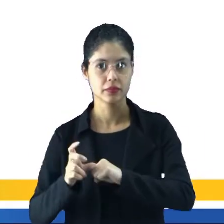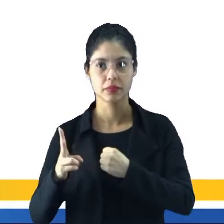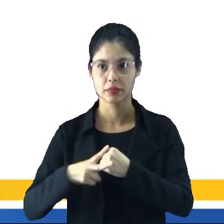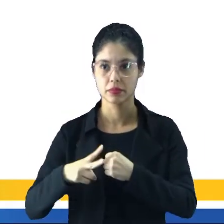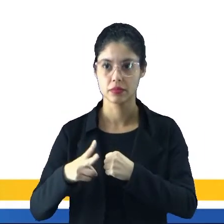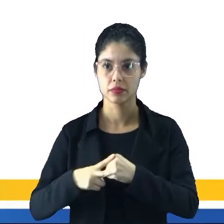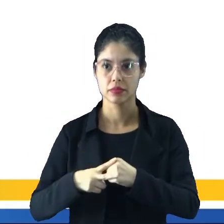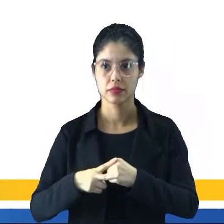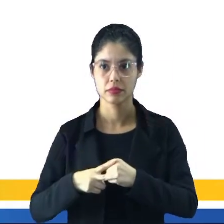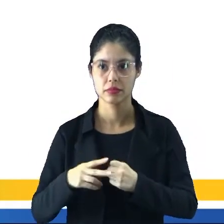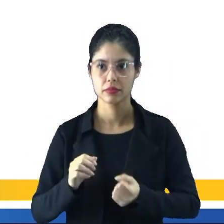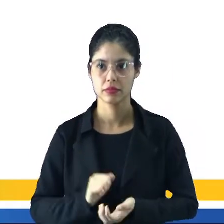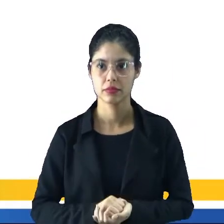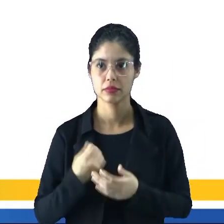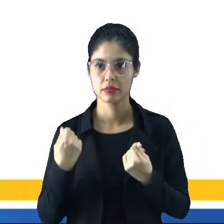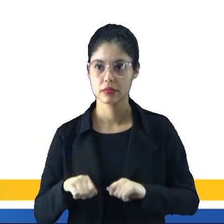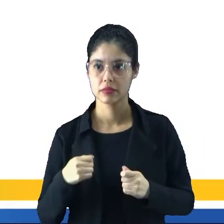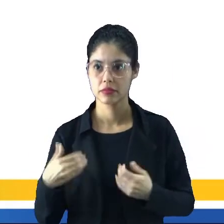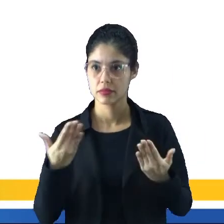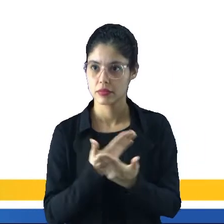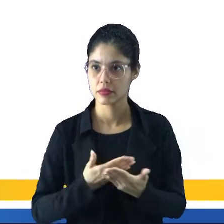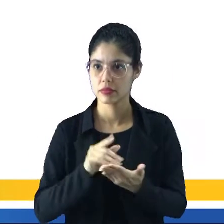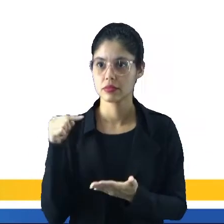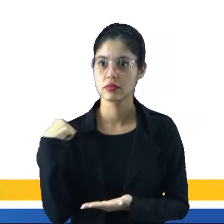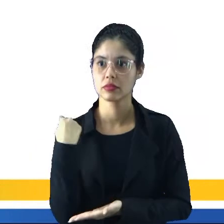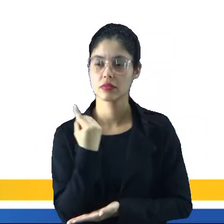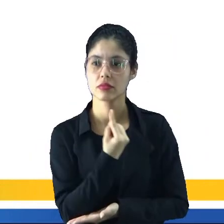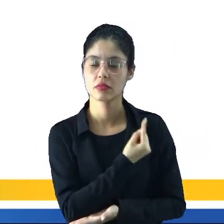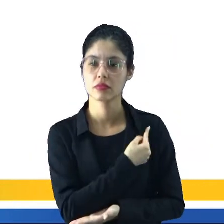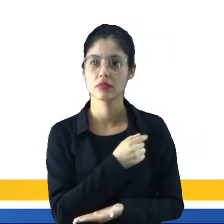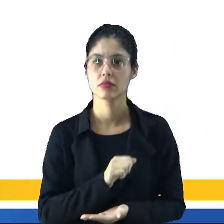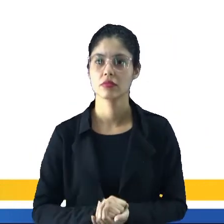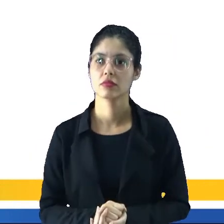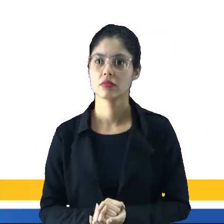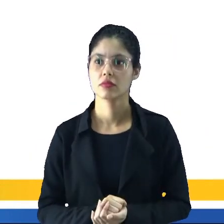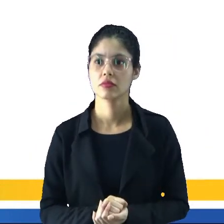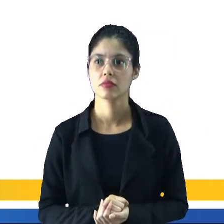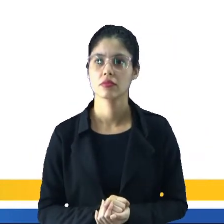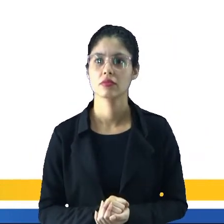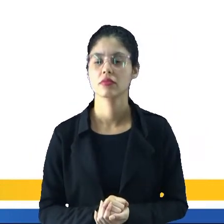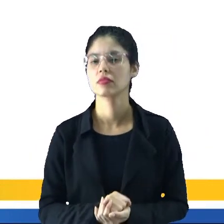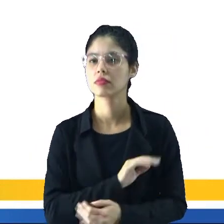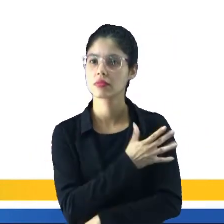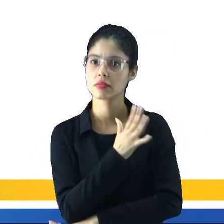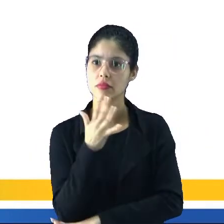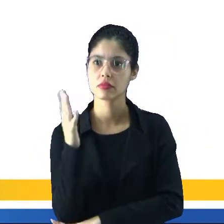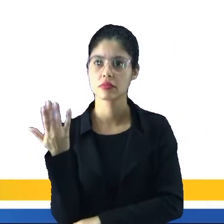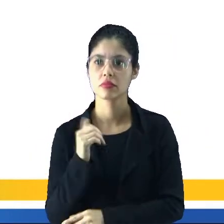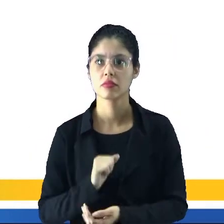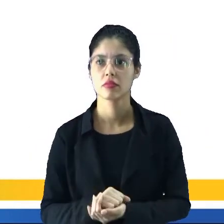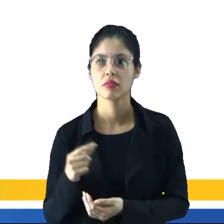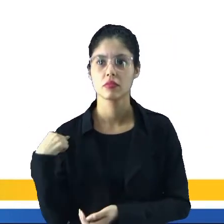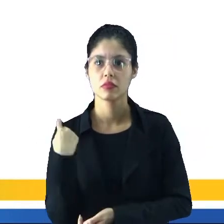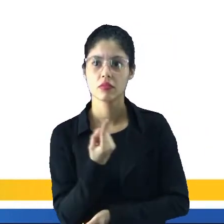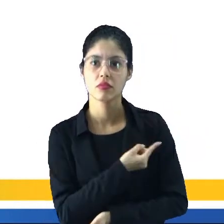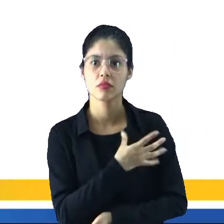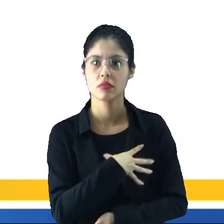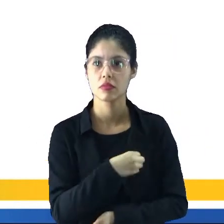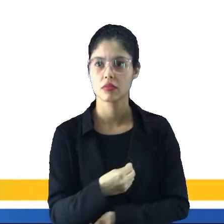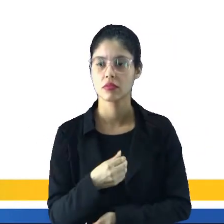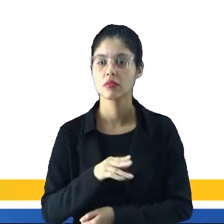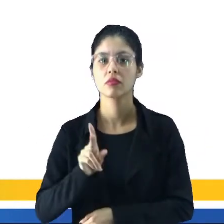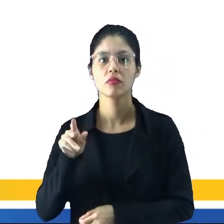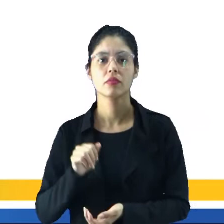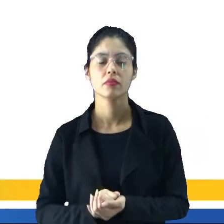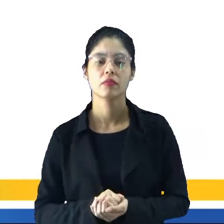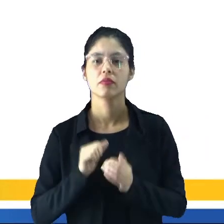Um verbo. Precisamos cuidar, né? Precisamos cuidar dos nossos recursos naturais para que nossos filhos